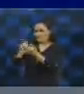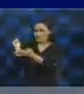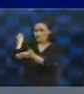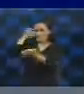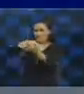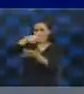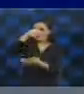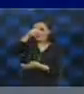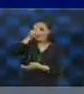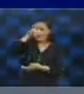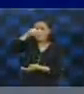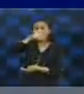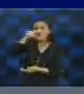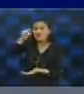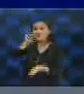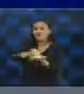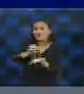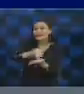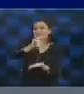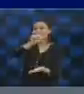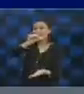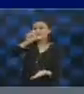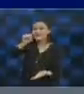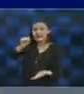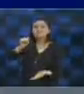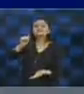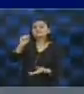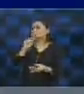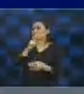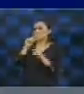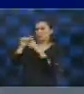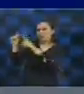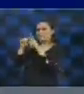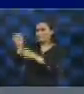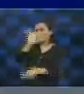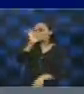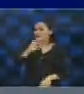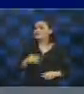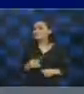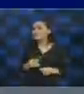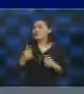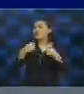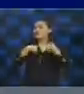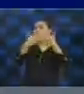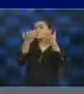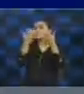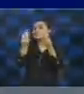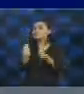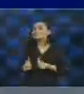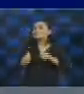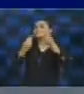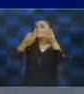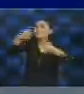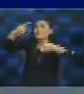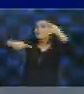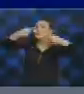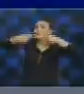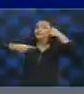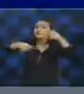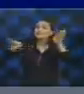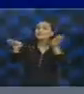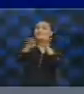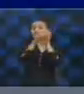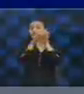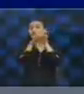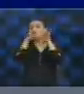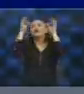nenhuma providência tenha sido tomada pela prefeitura. Eu quero tentar devolver o debate para o prumo, devolver